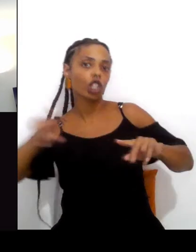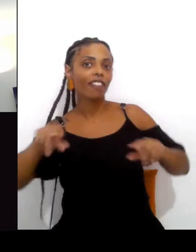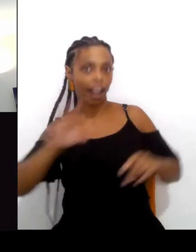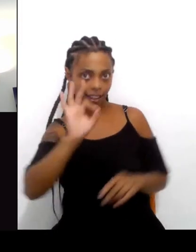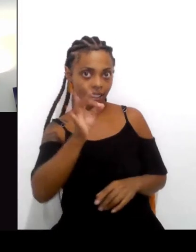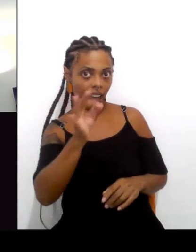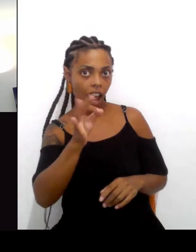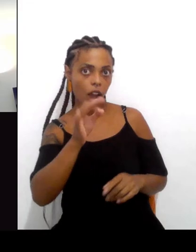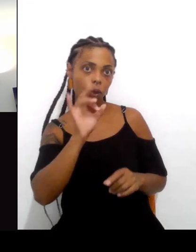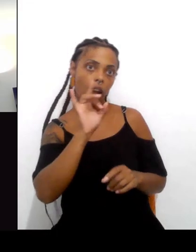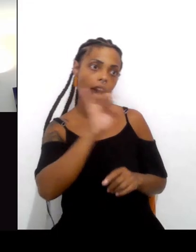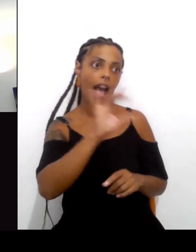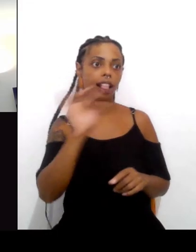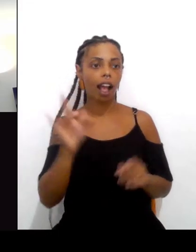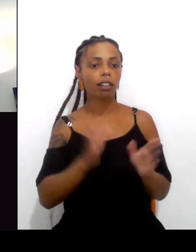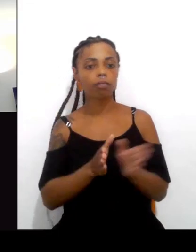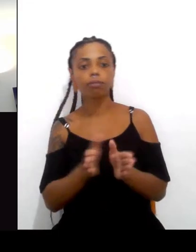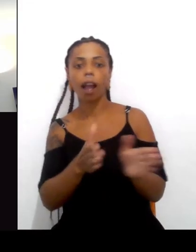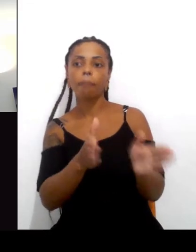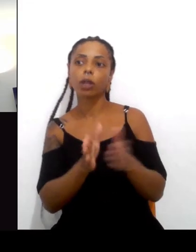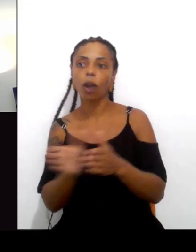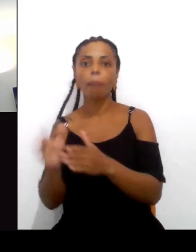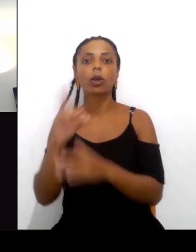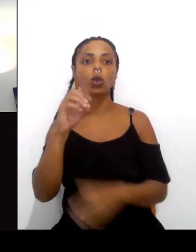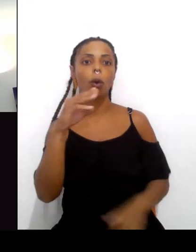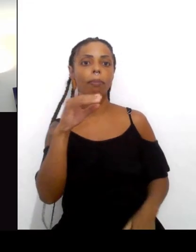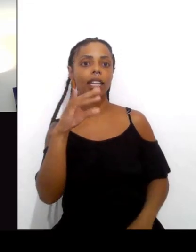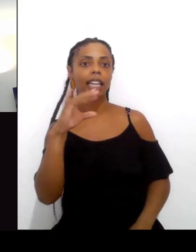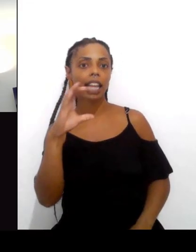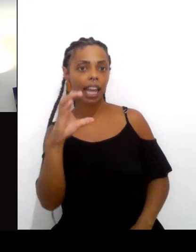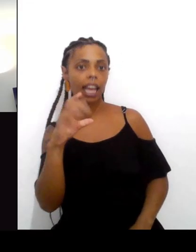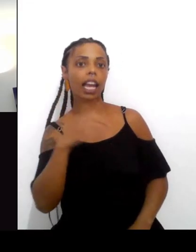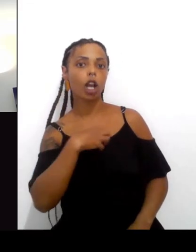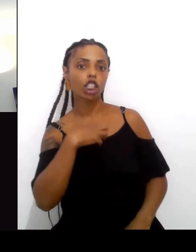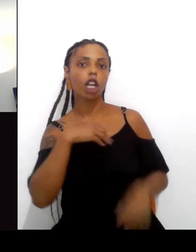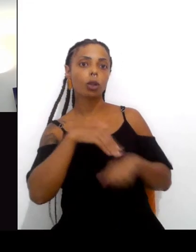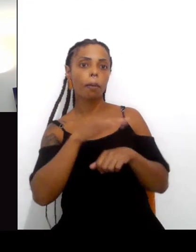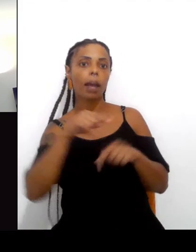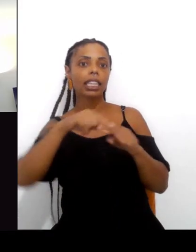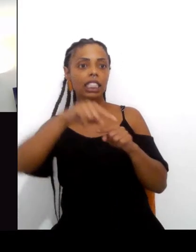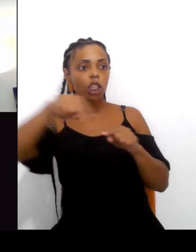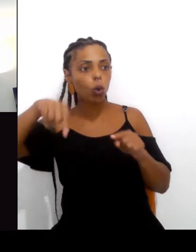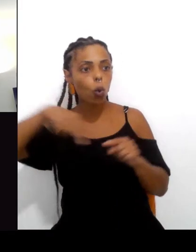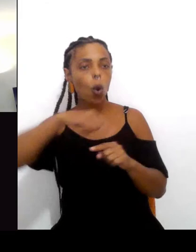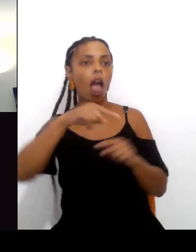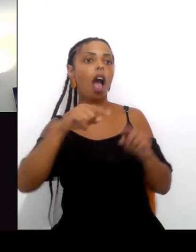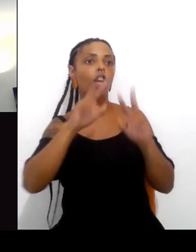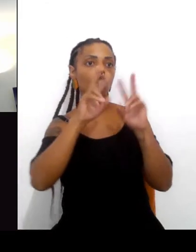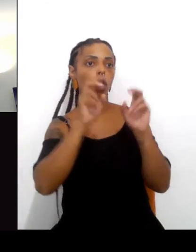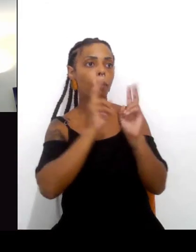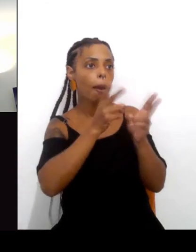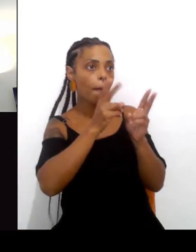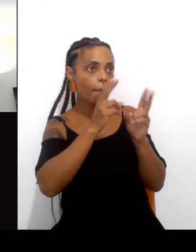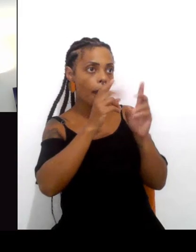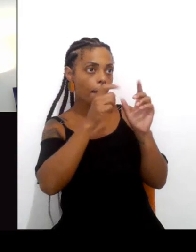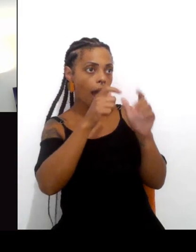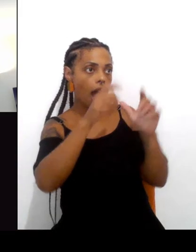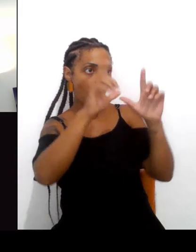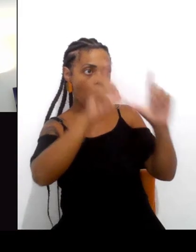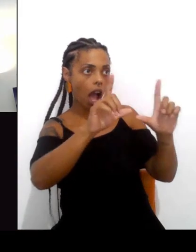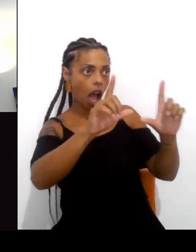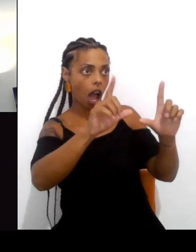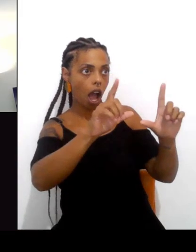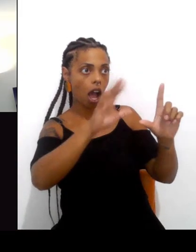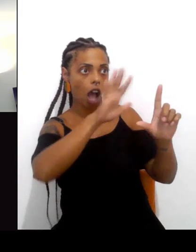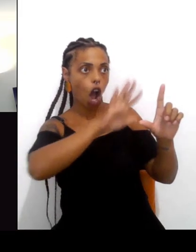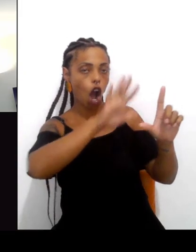sentido né a gente tava falando do Dominique mais circular a obra e do Richard partida a obra para fazer análises